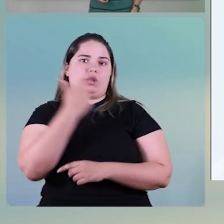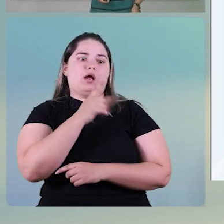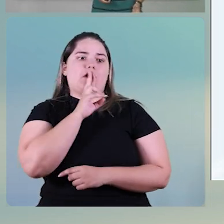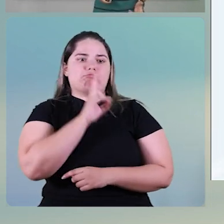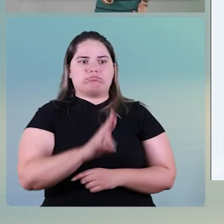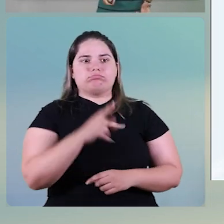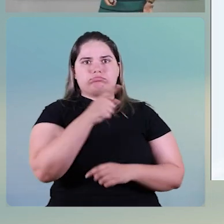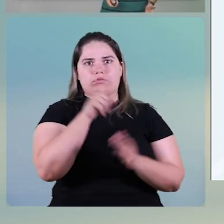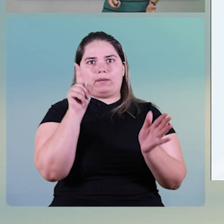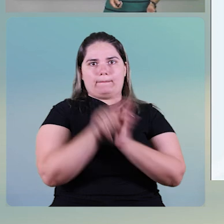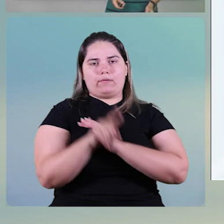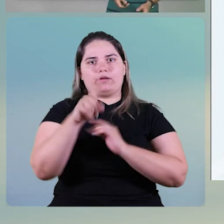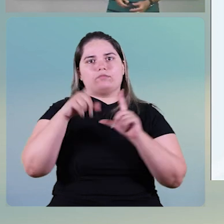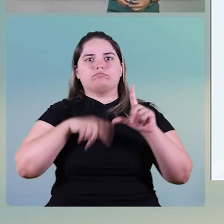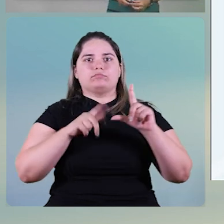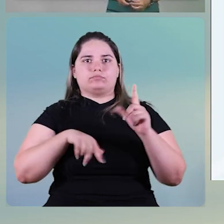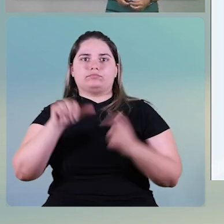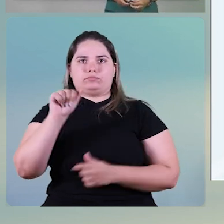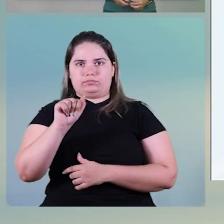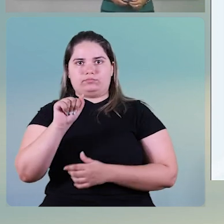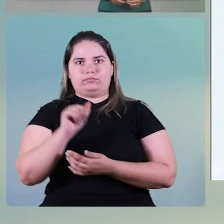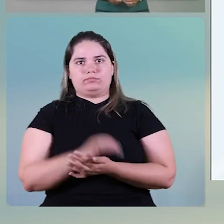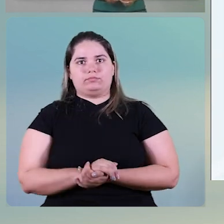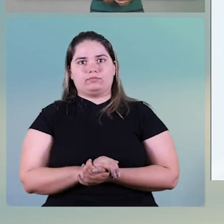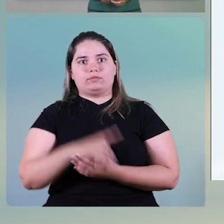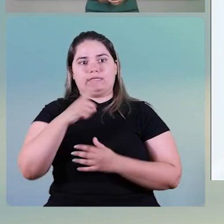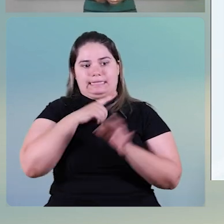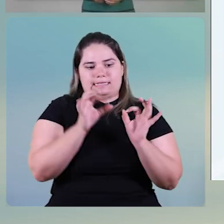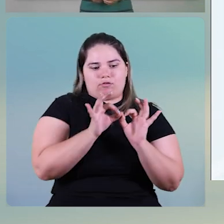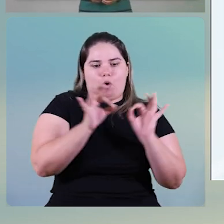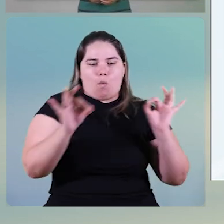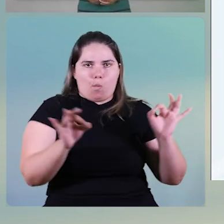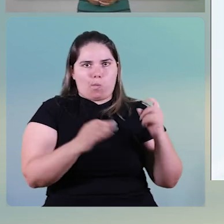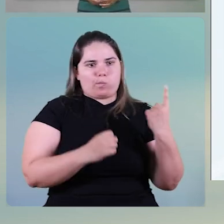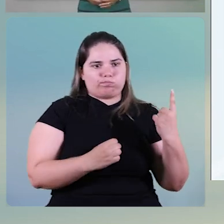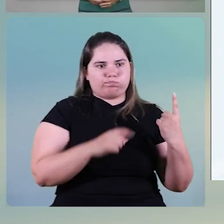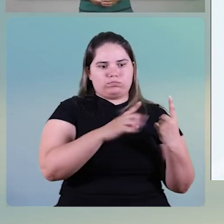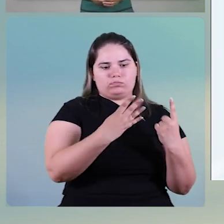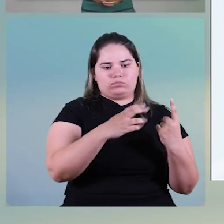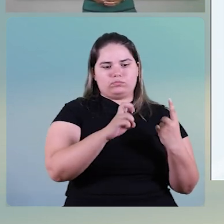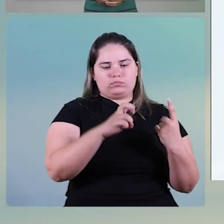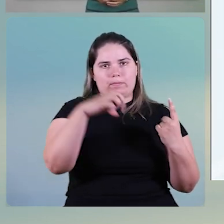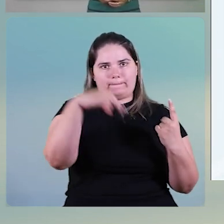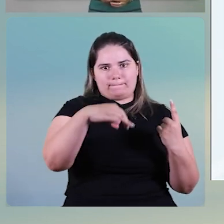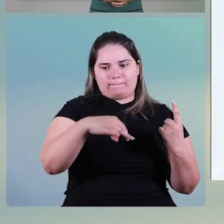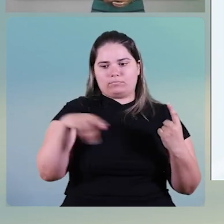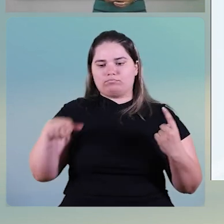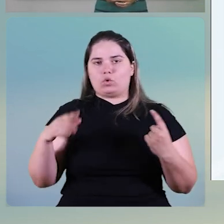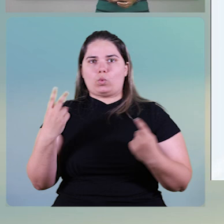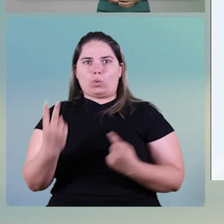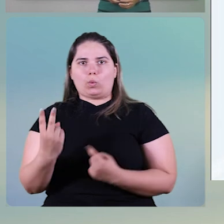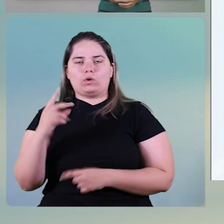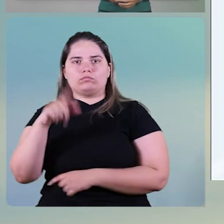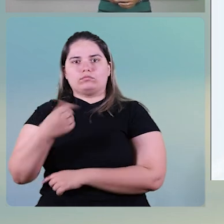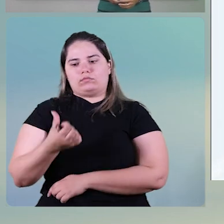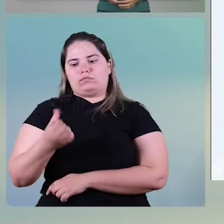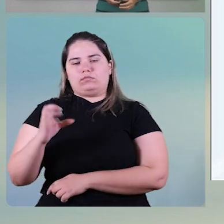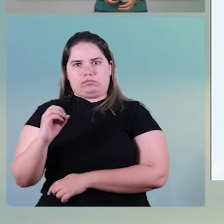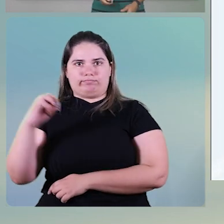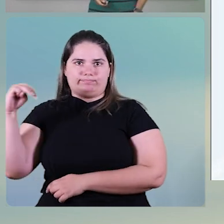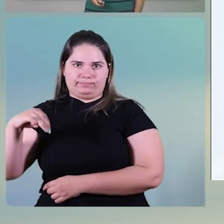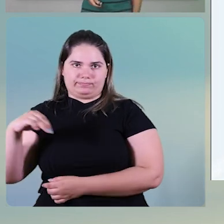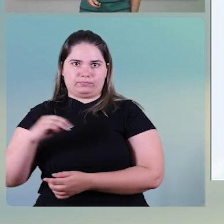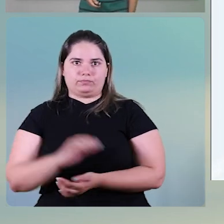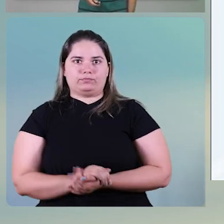questão a letra A, onde você tem para o carro 1 a distância D1 de 45 metros e para o carro 2 uma distância de